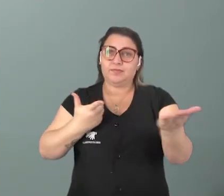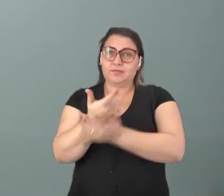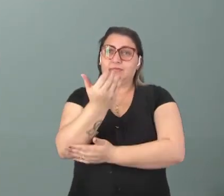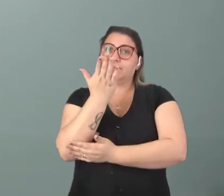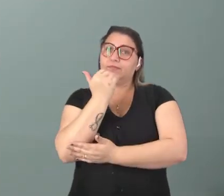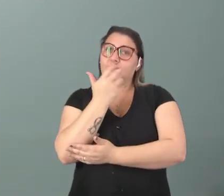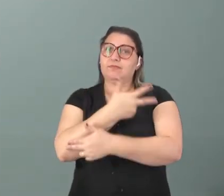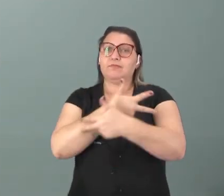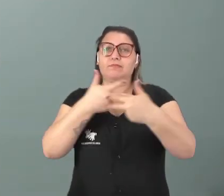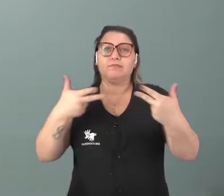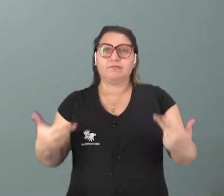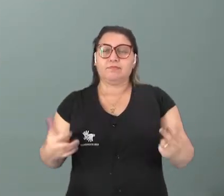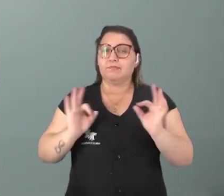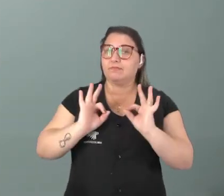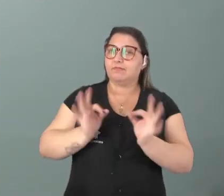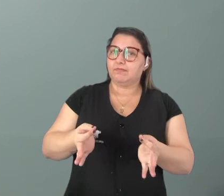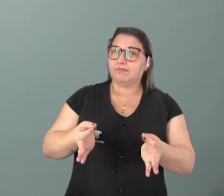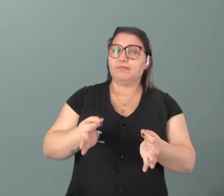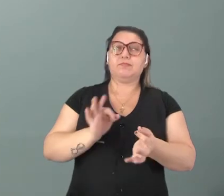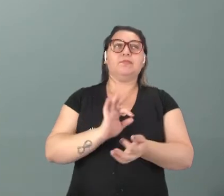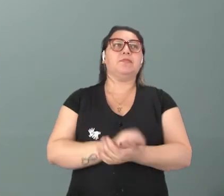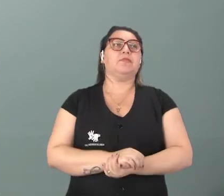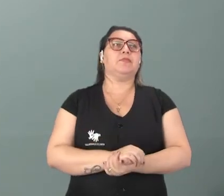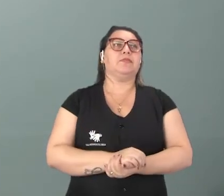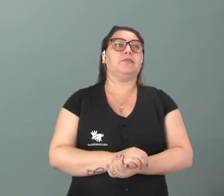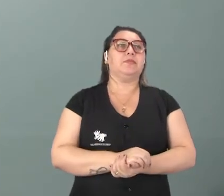a alimentação, certo?